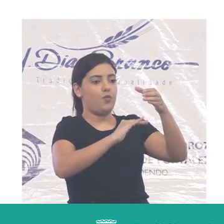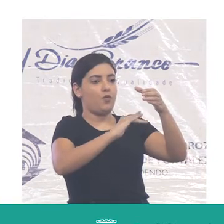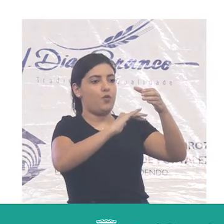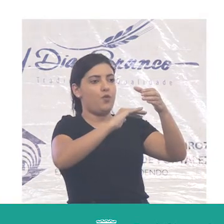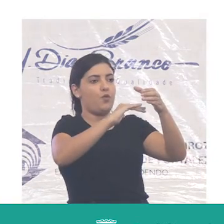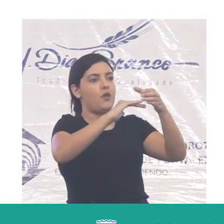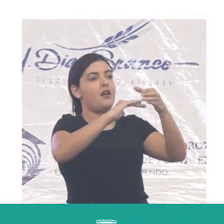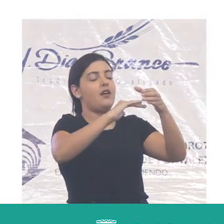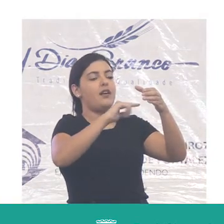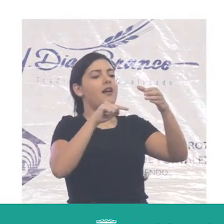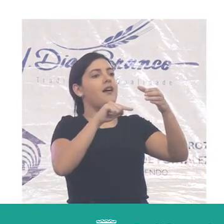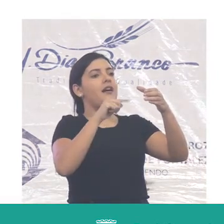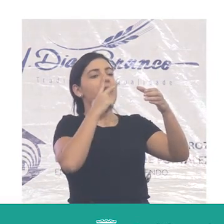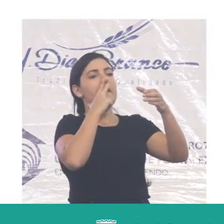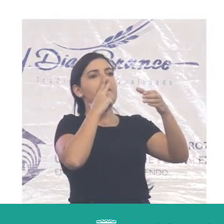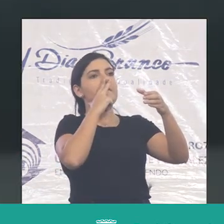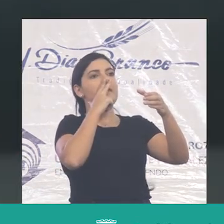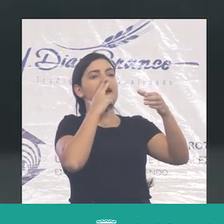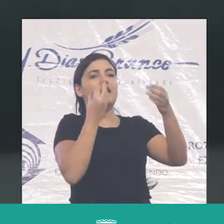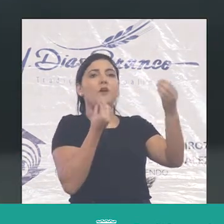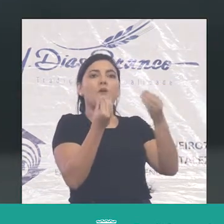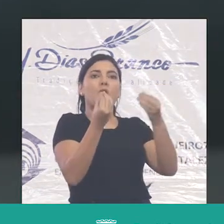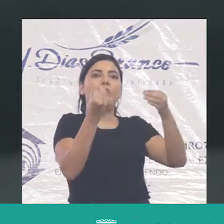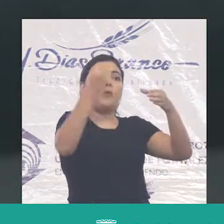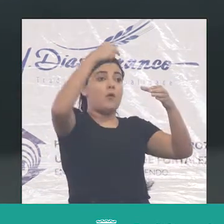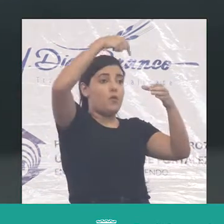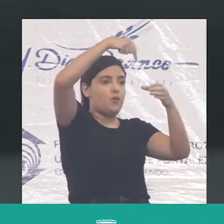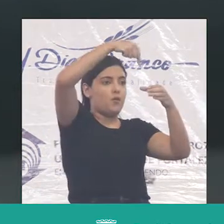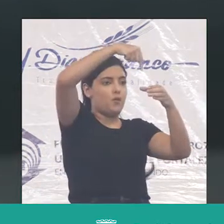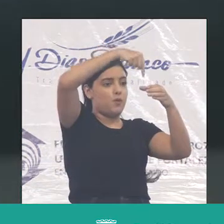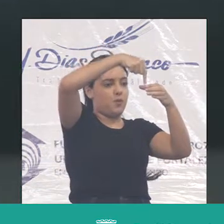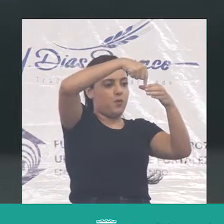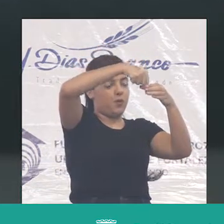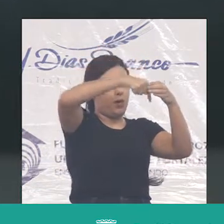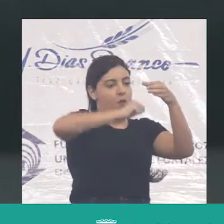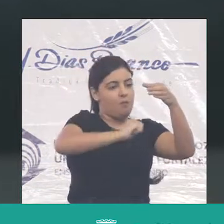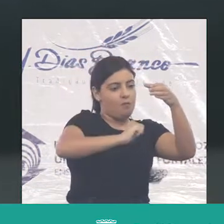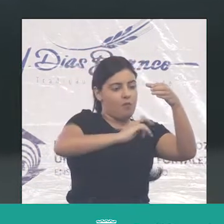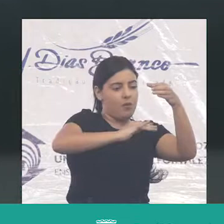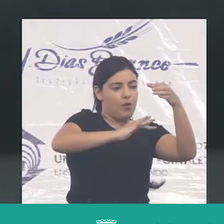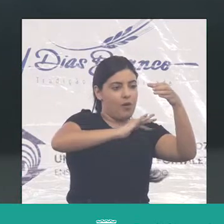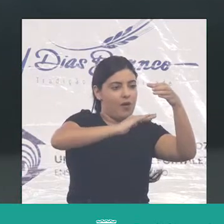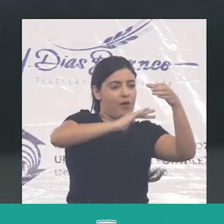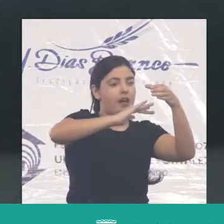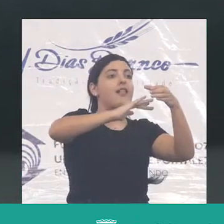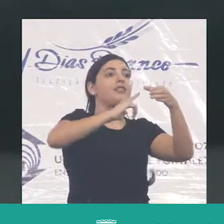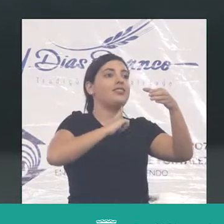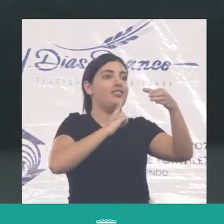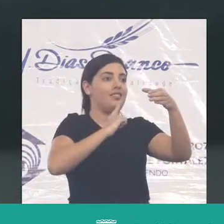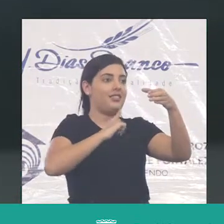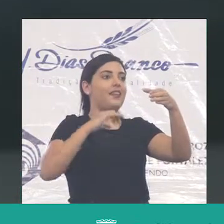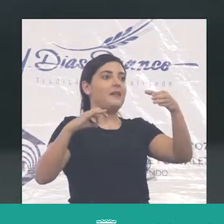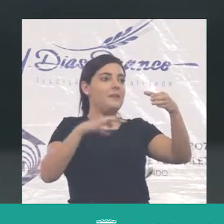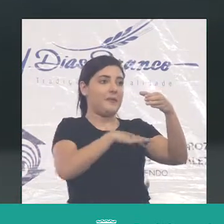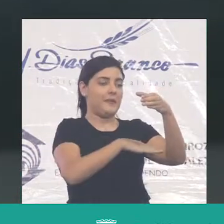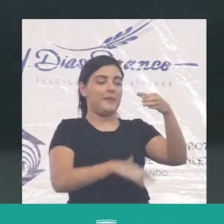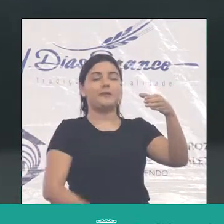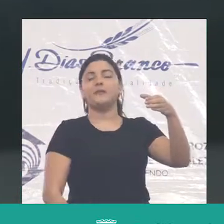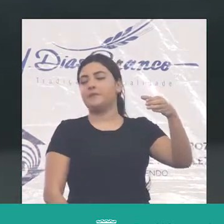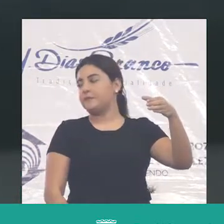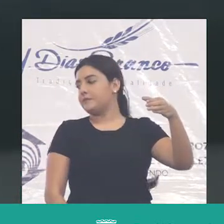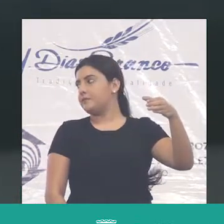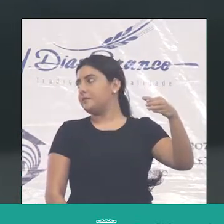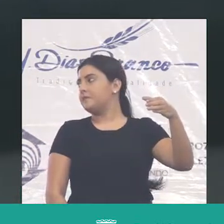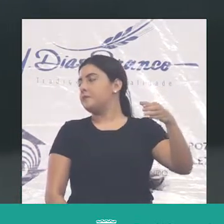Sobe. Porque para entrar esse objeto na água, um volume de água correspondente tem que fazer o quê? Subir. Princípio